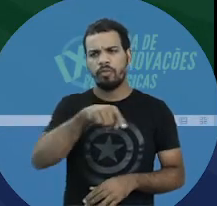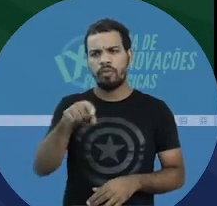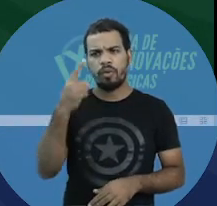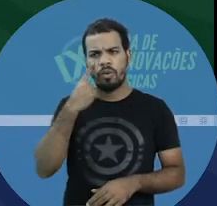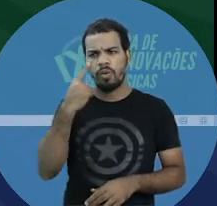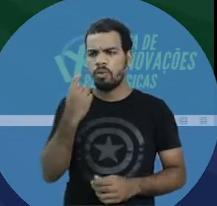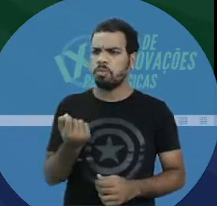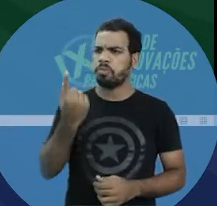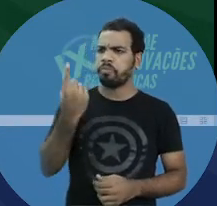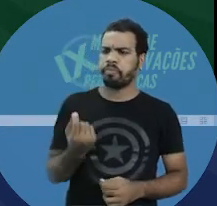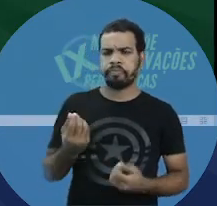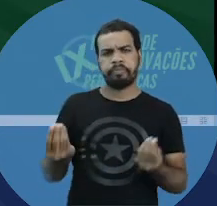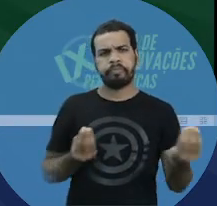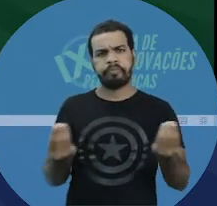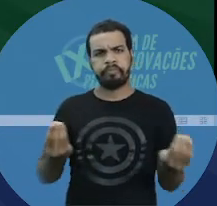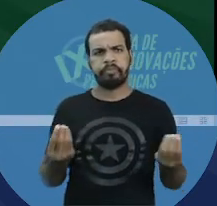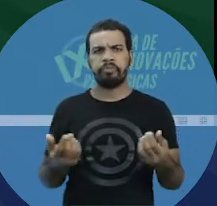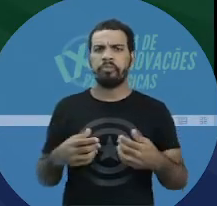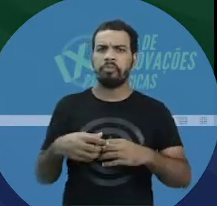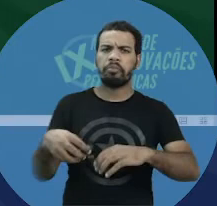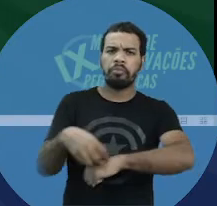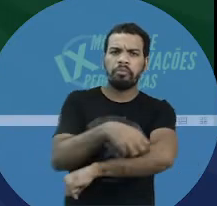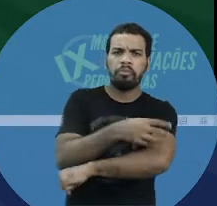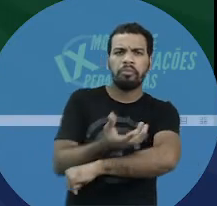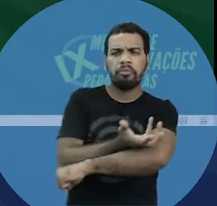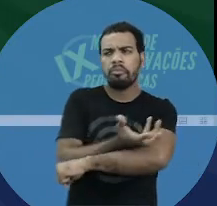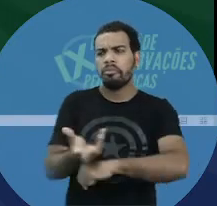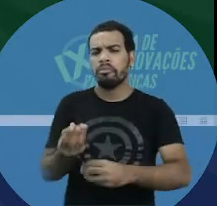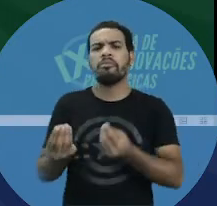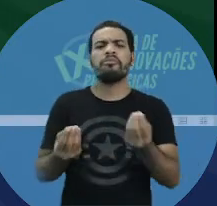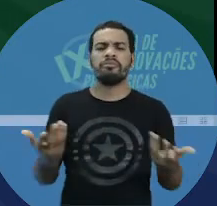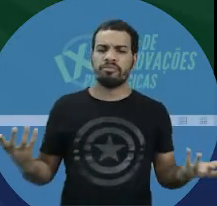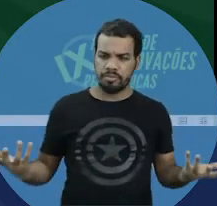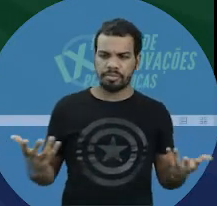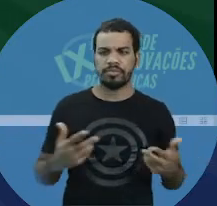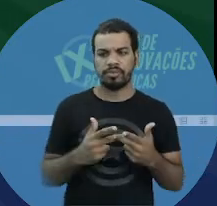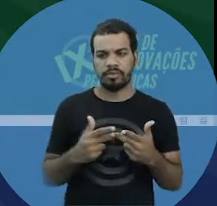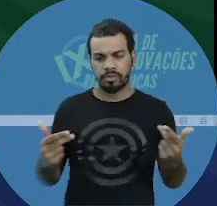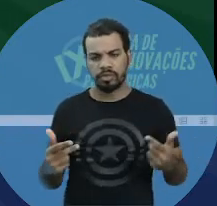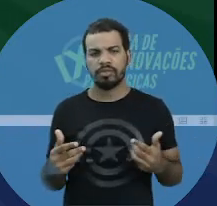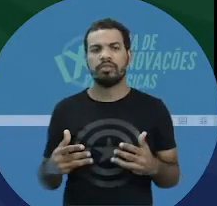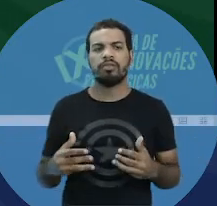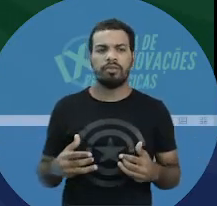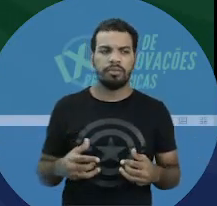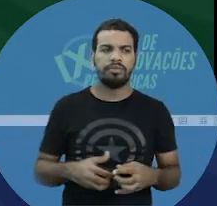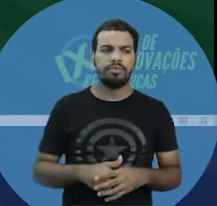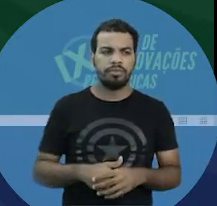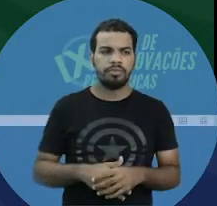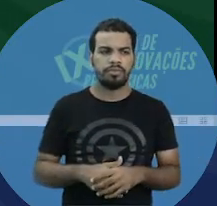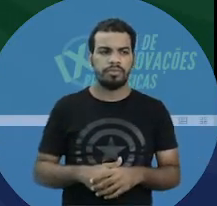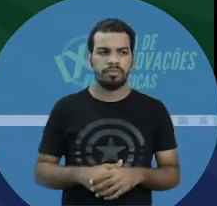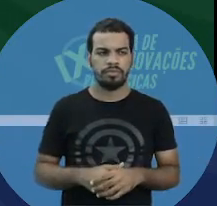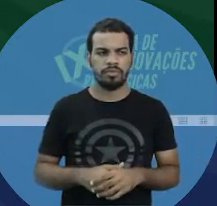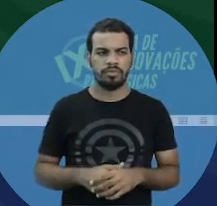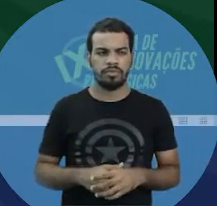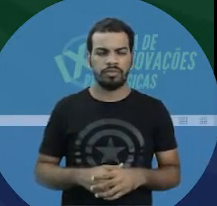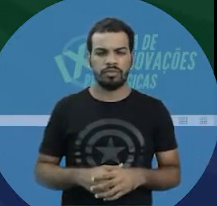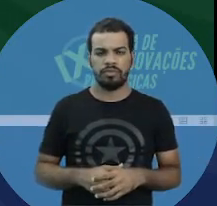sei o quê, e a horta? Enfim, eles estão se